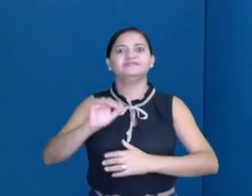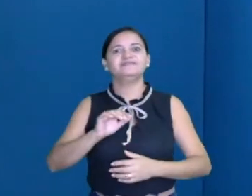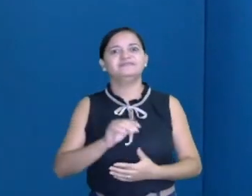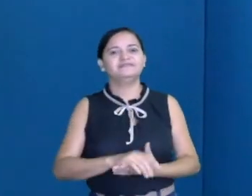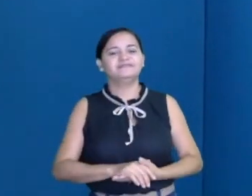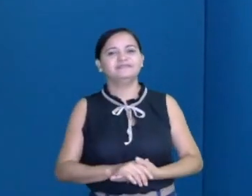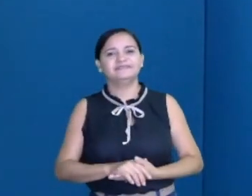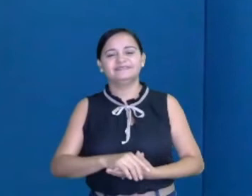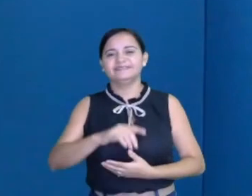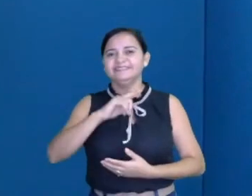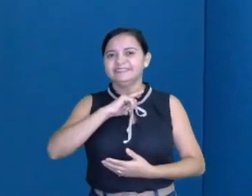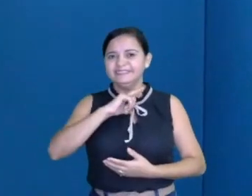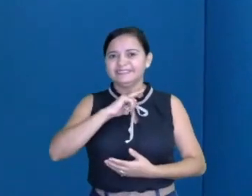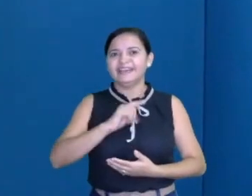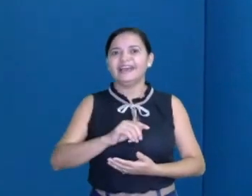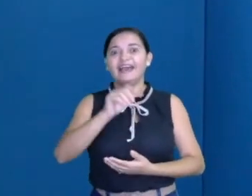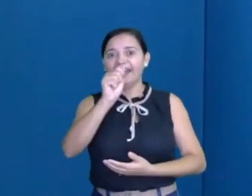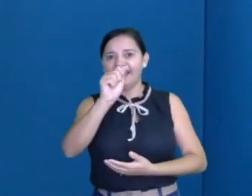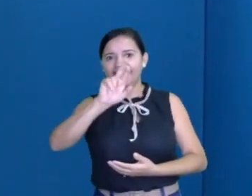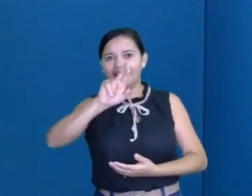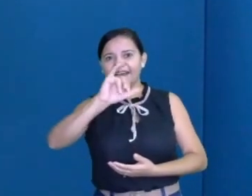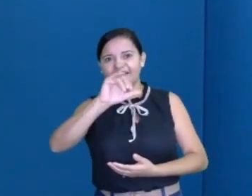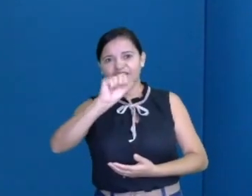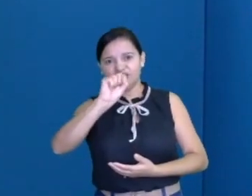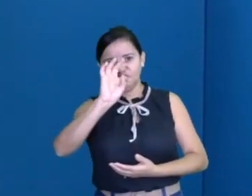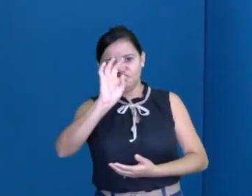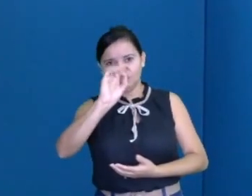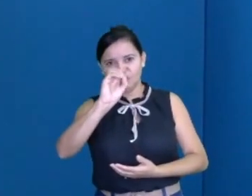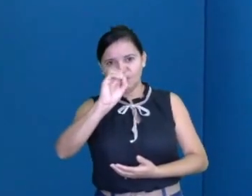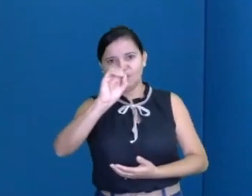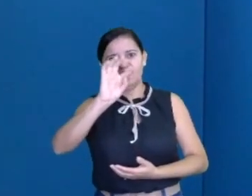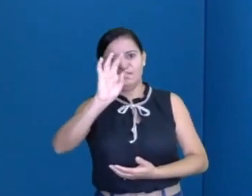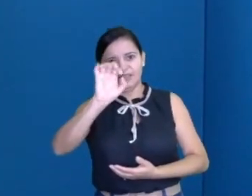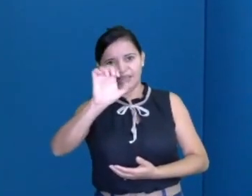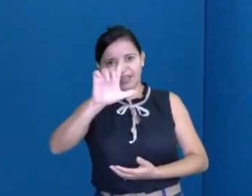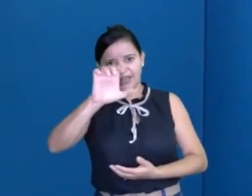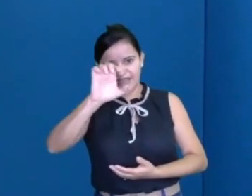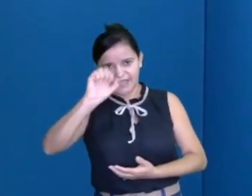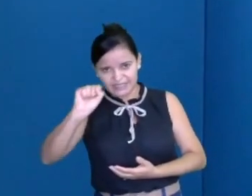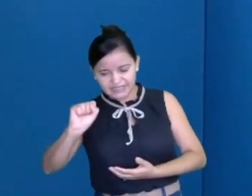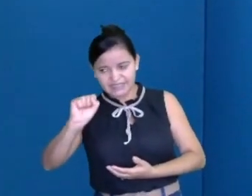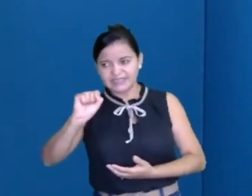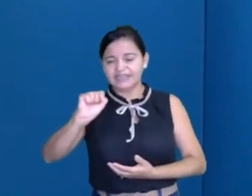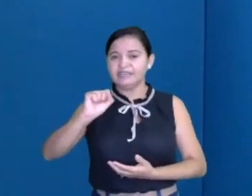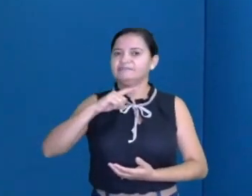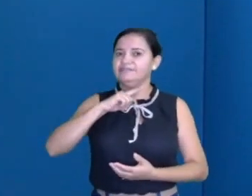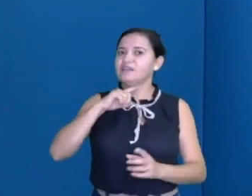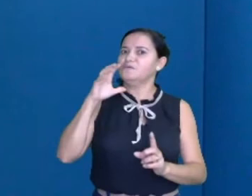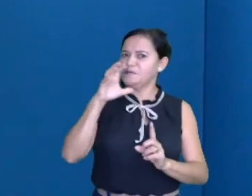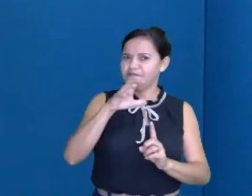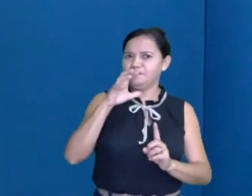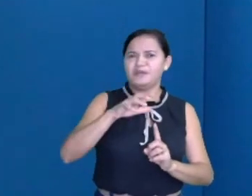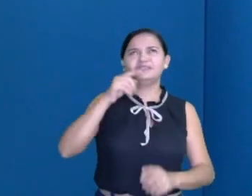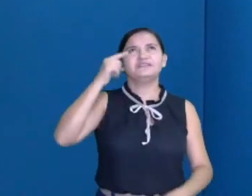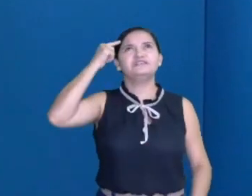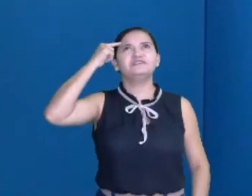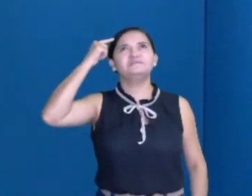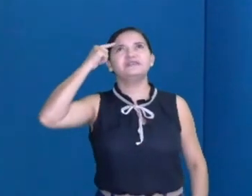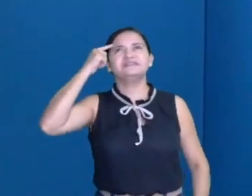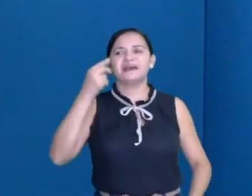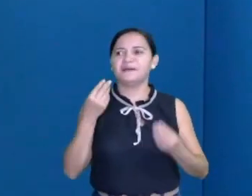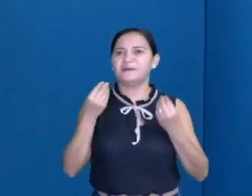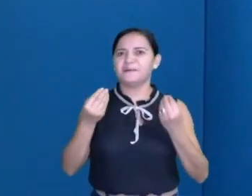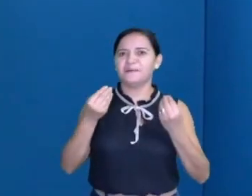De Empédocles, do próprio Aristóteles, ainda hoje tem influência na nossa forma, às vezes, de ver como o